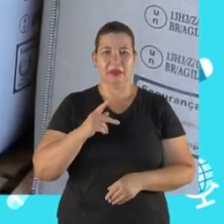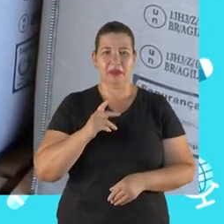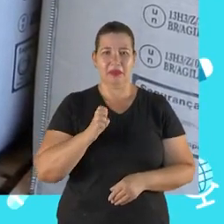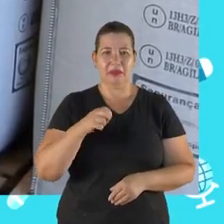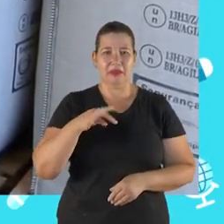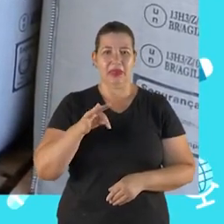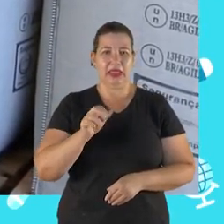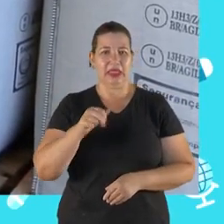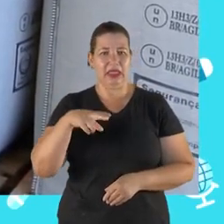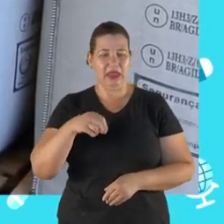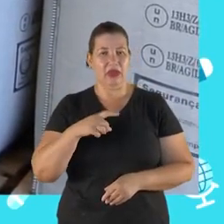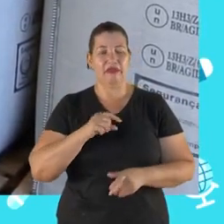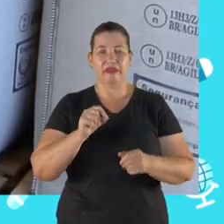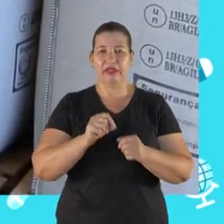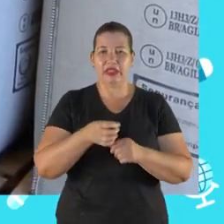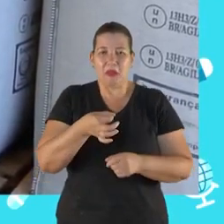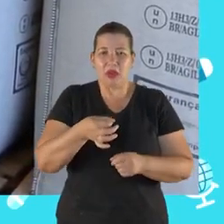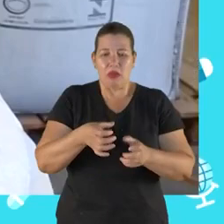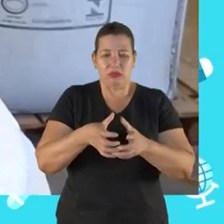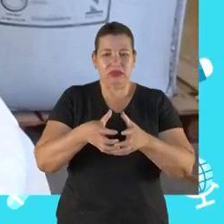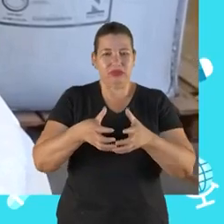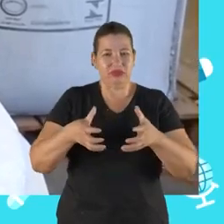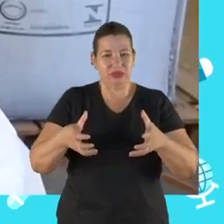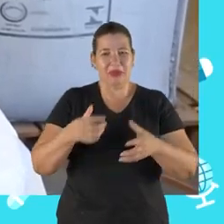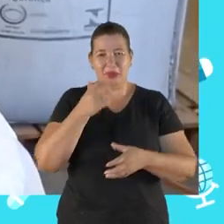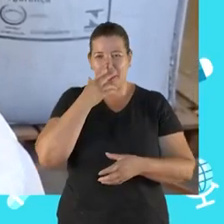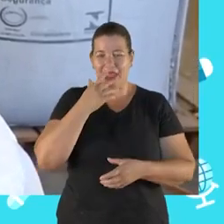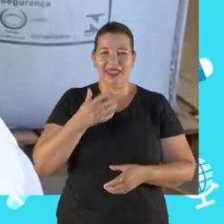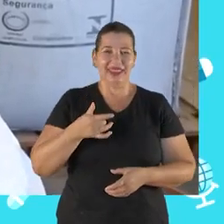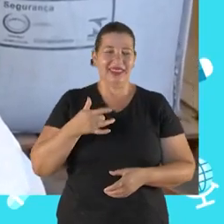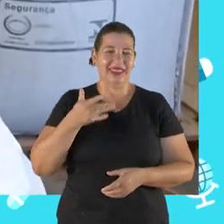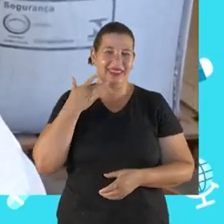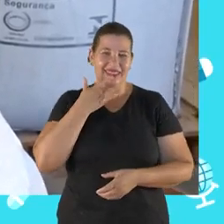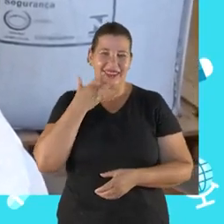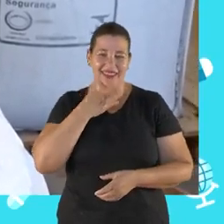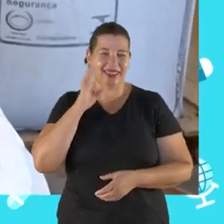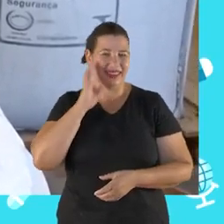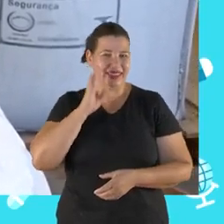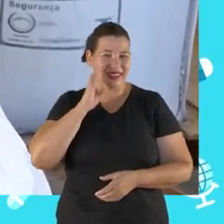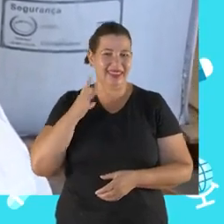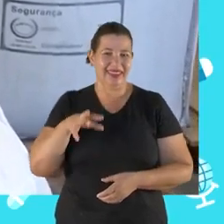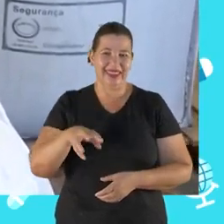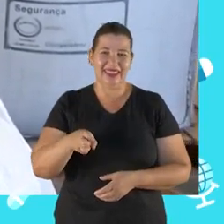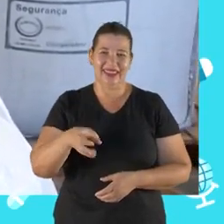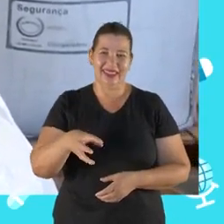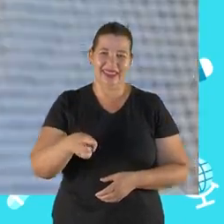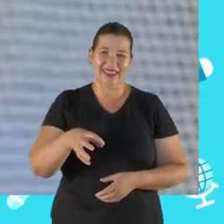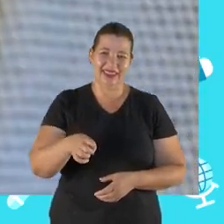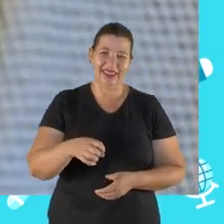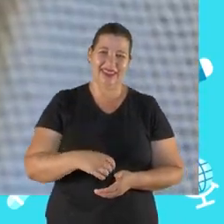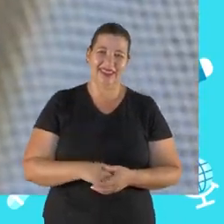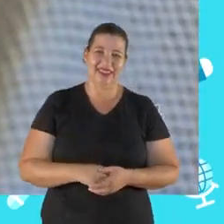Esse gás é que vai fazer essas bolinhas expandirem. Como é cheio de bolinhas, a sensação de colocar a mão nisso aqui é muito